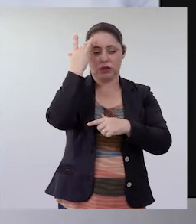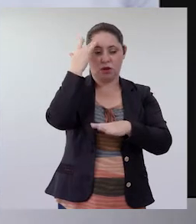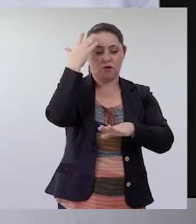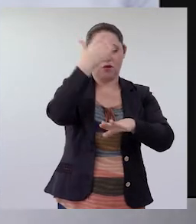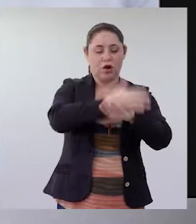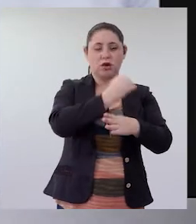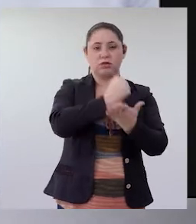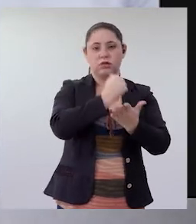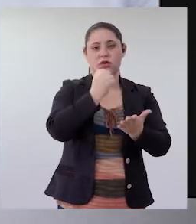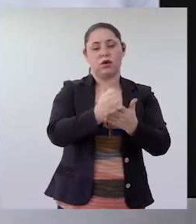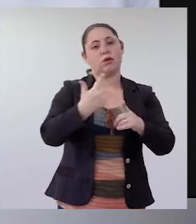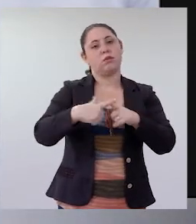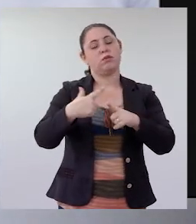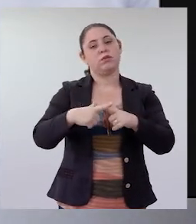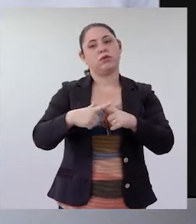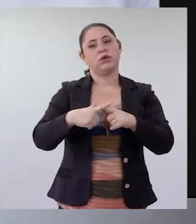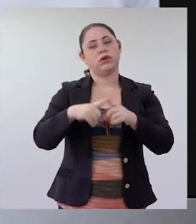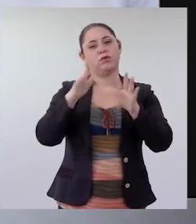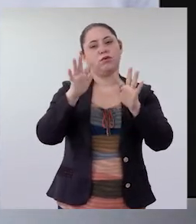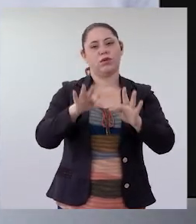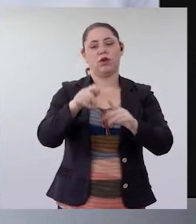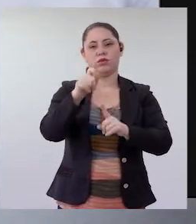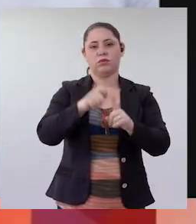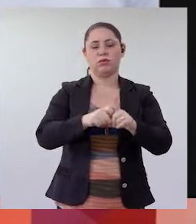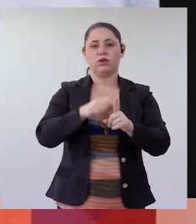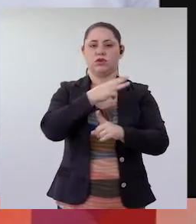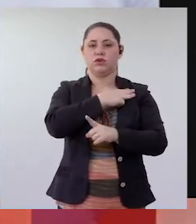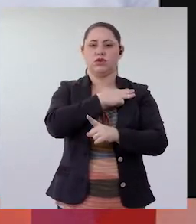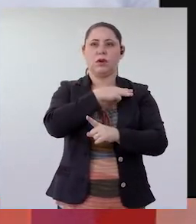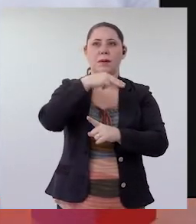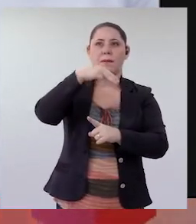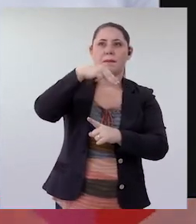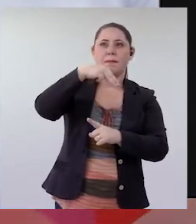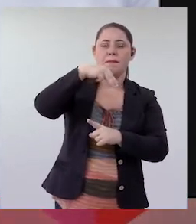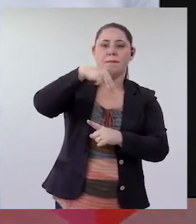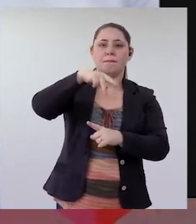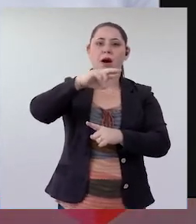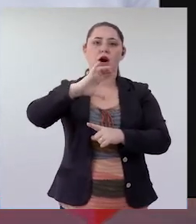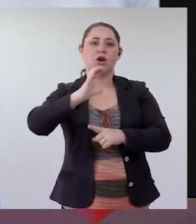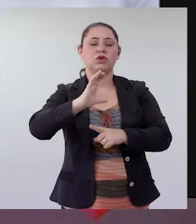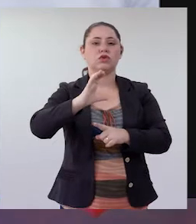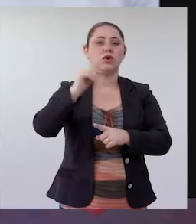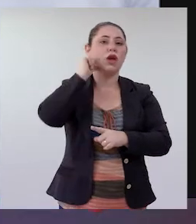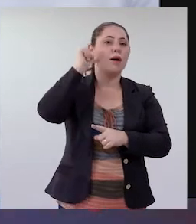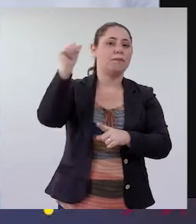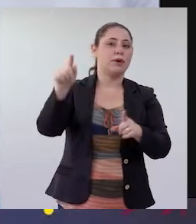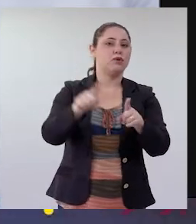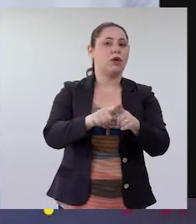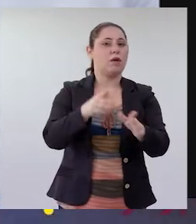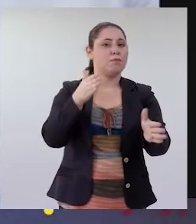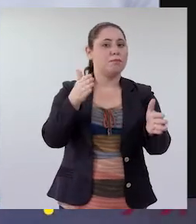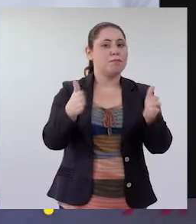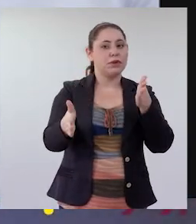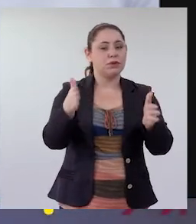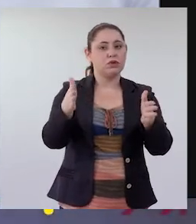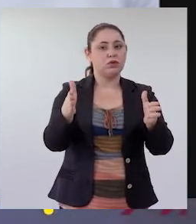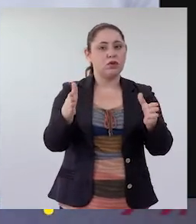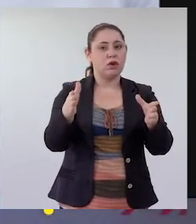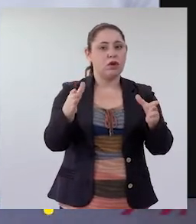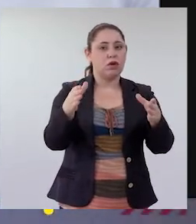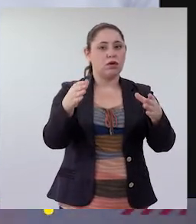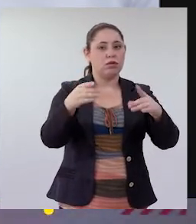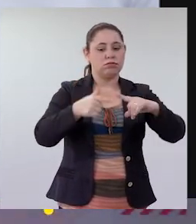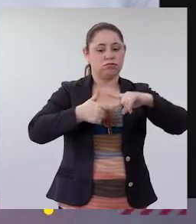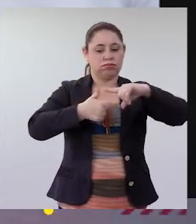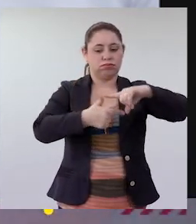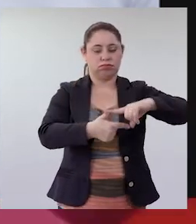né, porque nós passamos no final do mês de março e no início do mês de abril um período de maior isolamento,